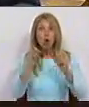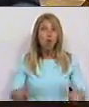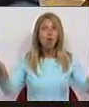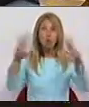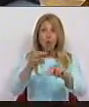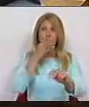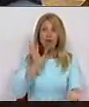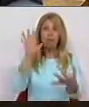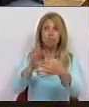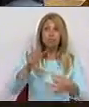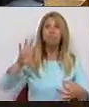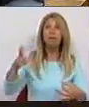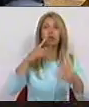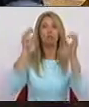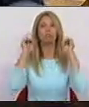novo para o país.